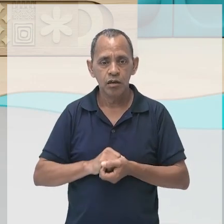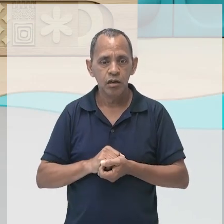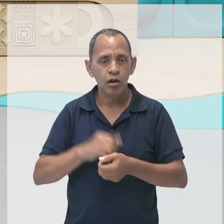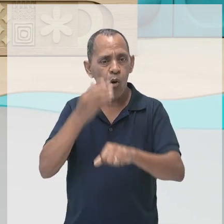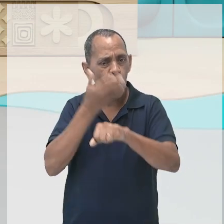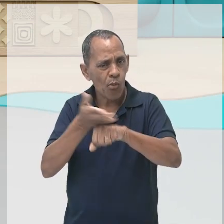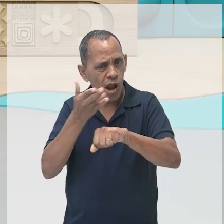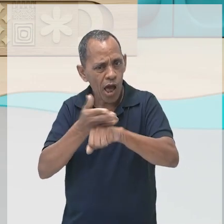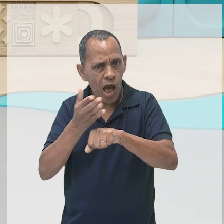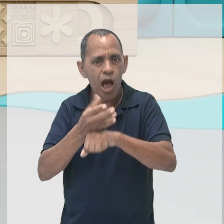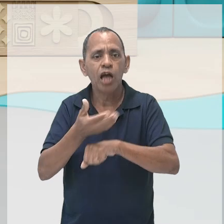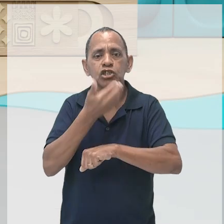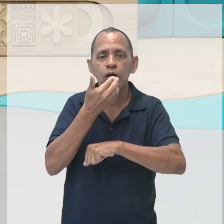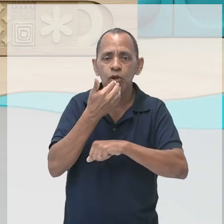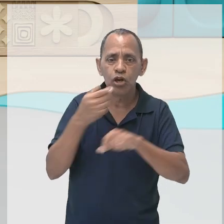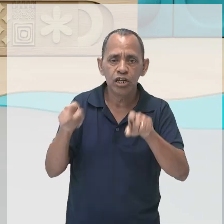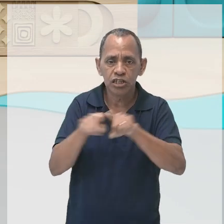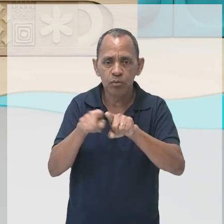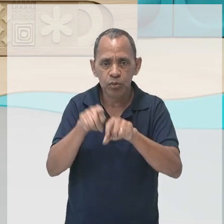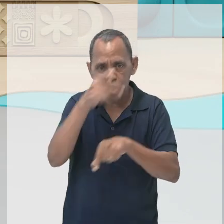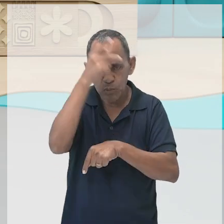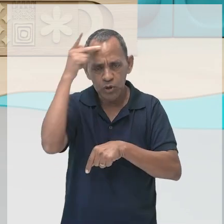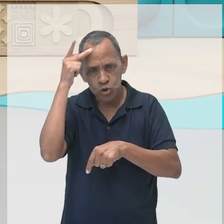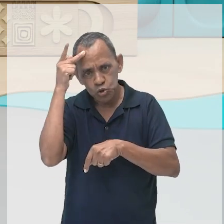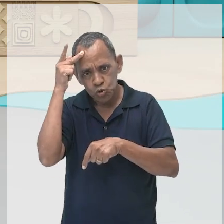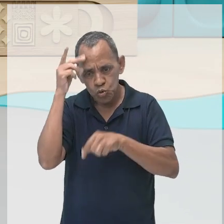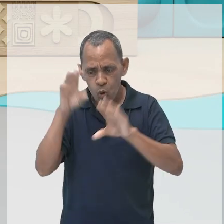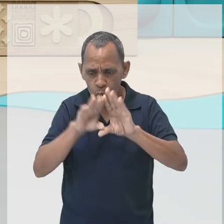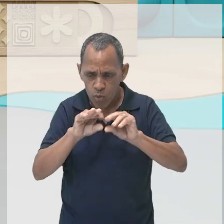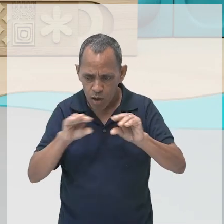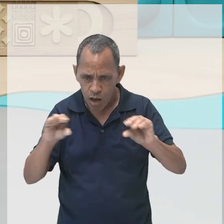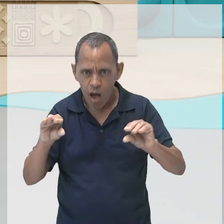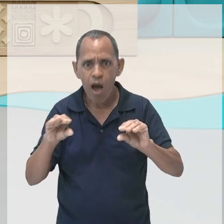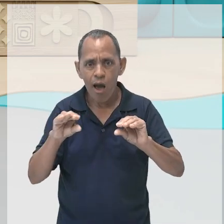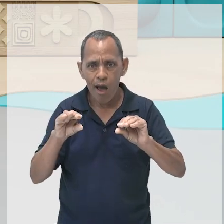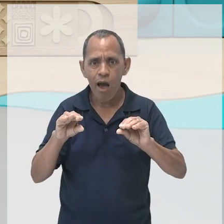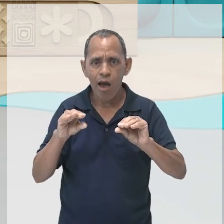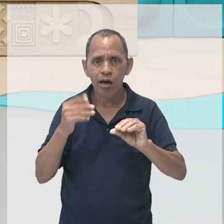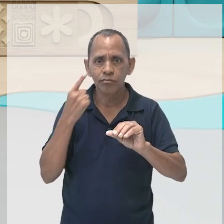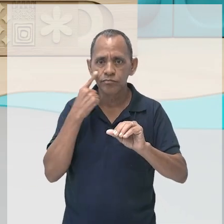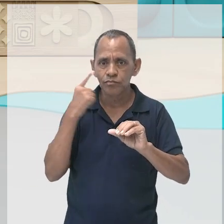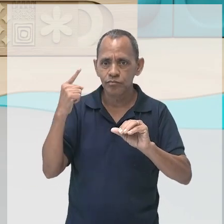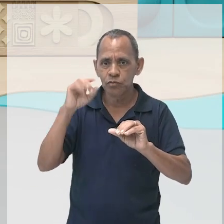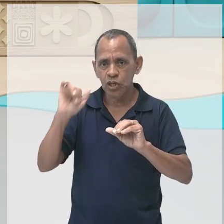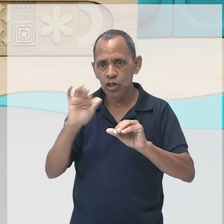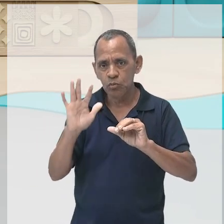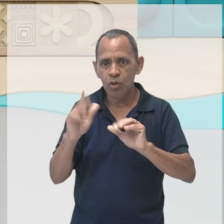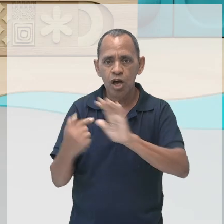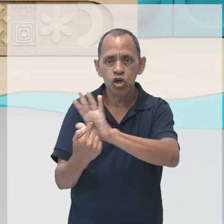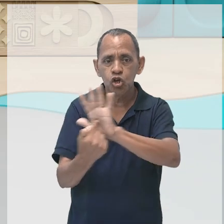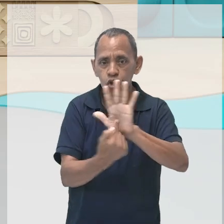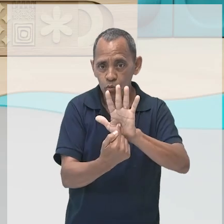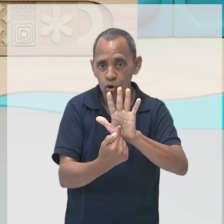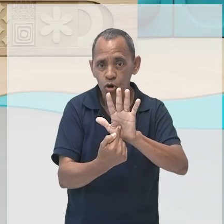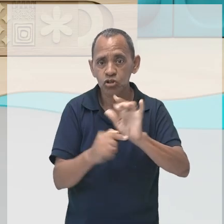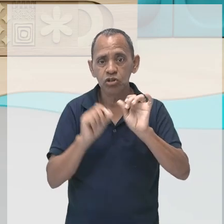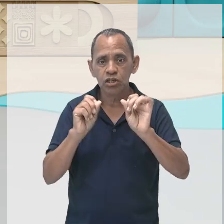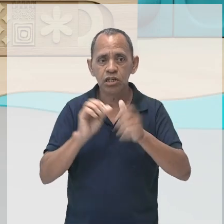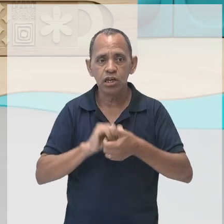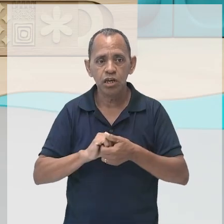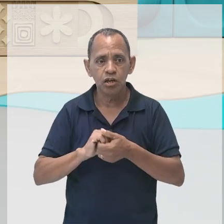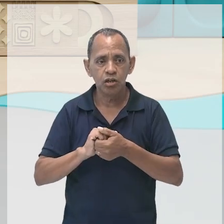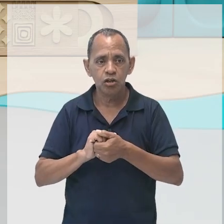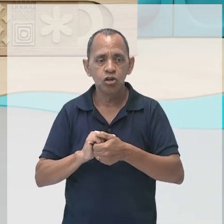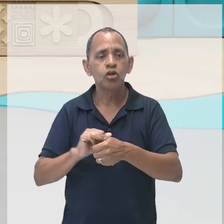Por exemplo, nesse caso aqui da figura, ele está realizando ali um movimento de prancha, né, onde ele vai ali contrair o seu